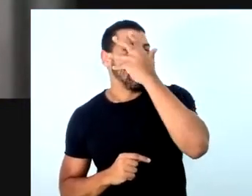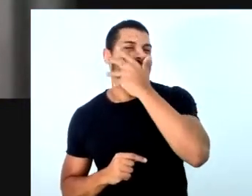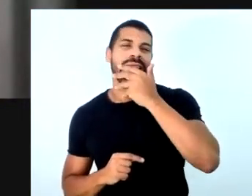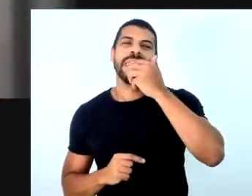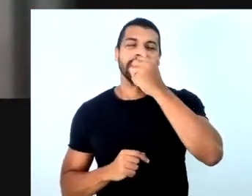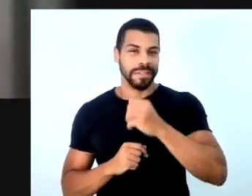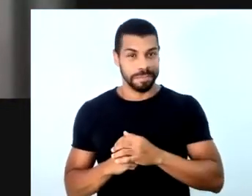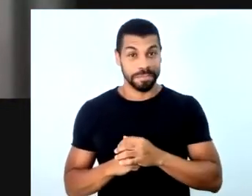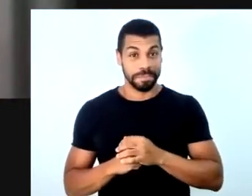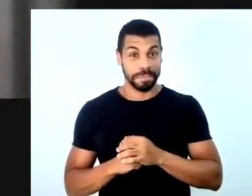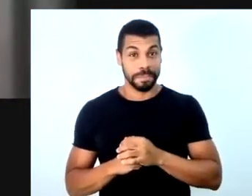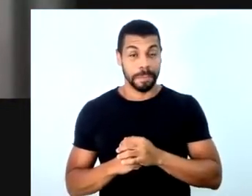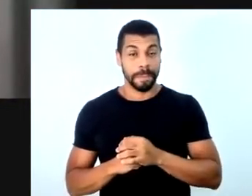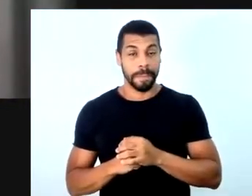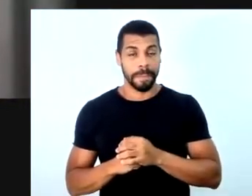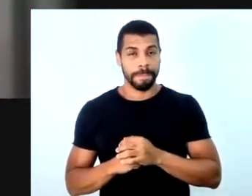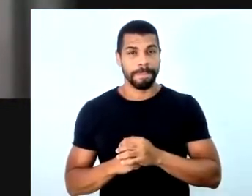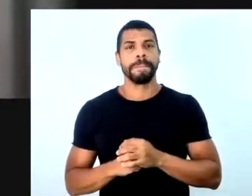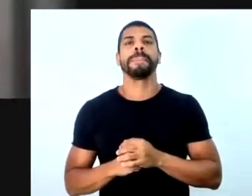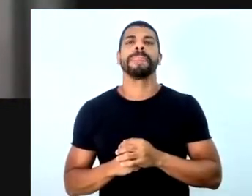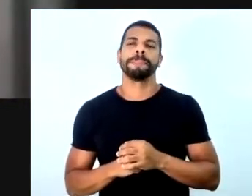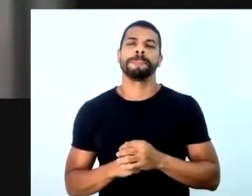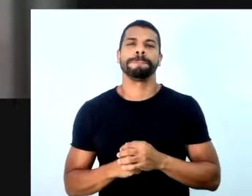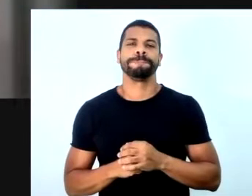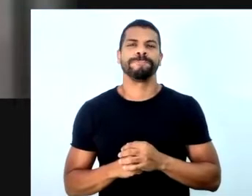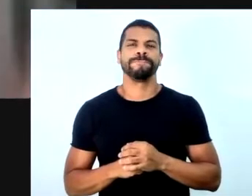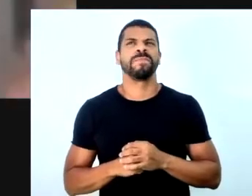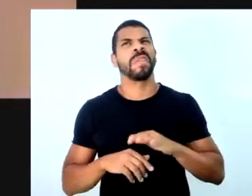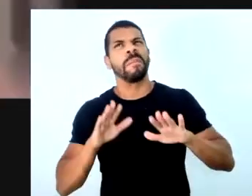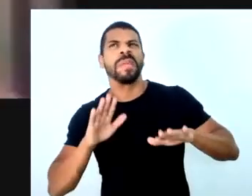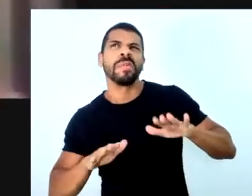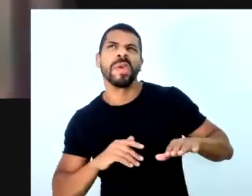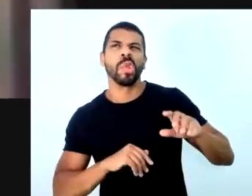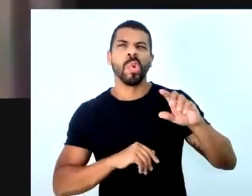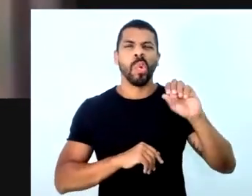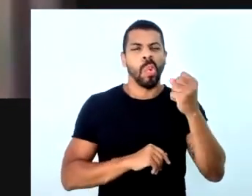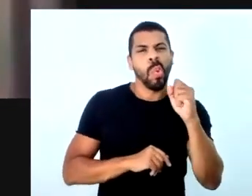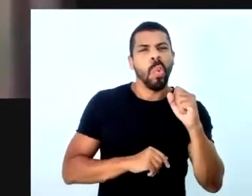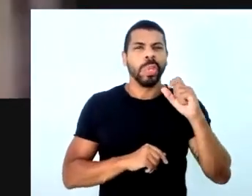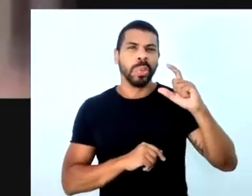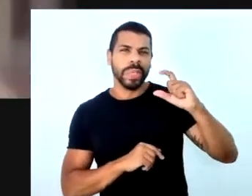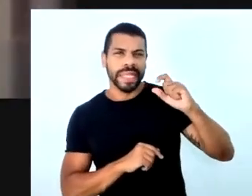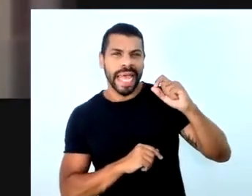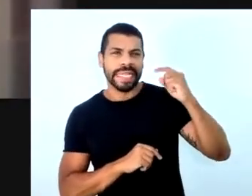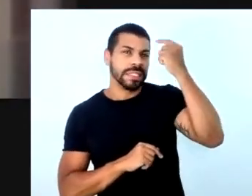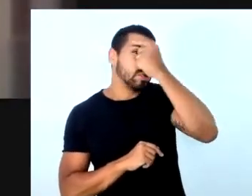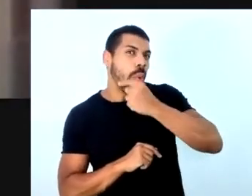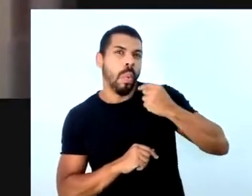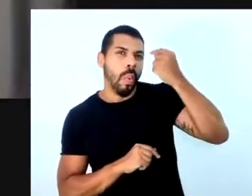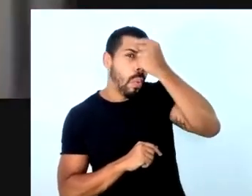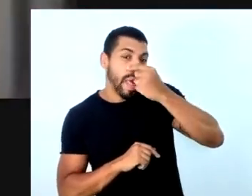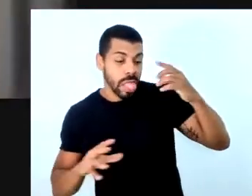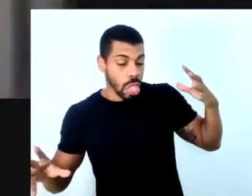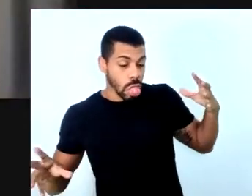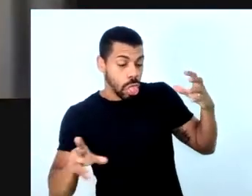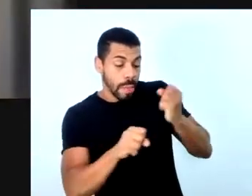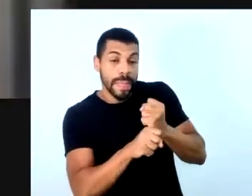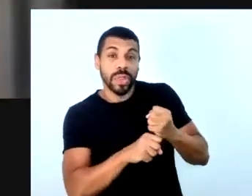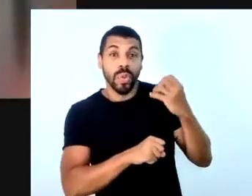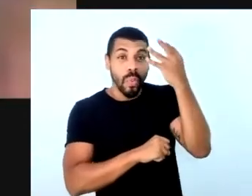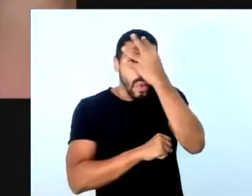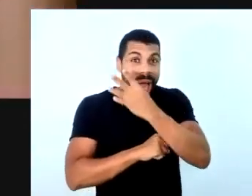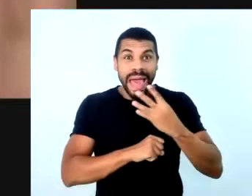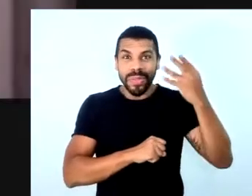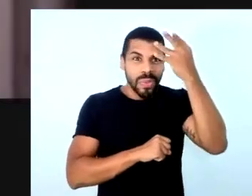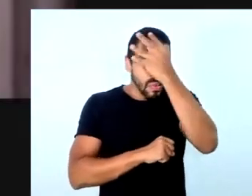fizeram. E aí a gente, dessas, aí chegaram, né, mais umas 8, 10 horas de material, e a